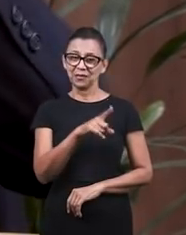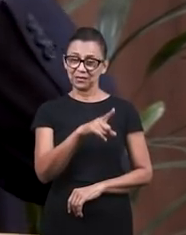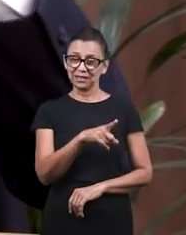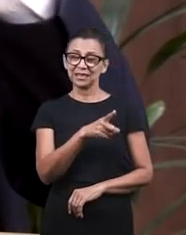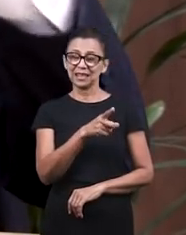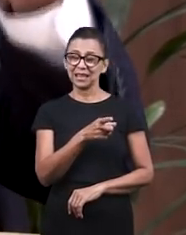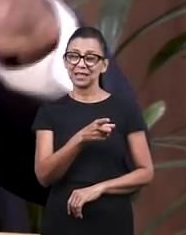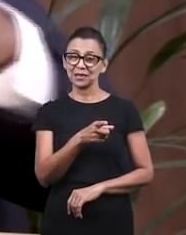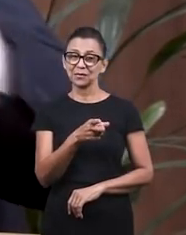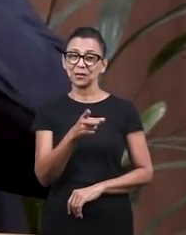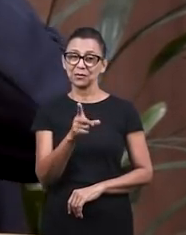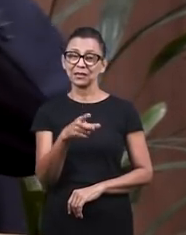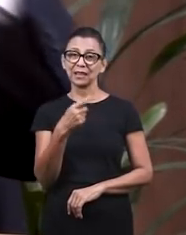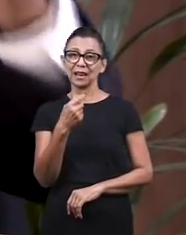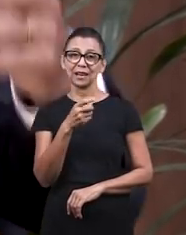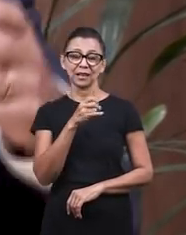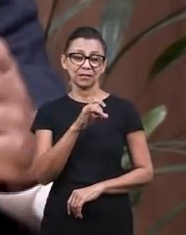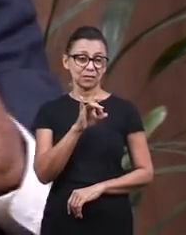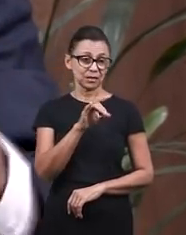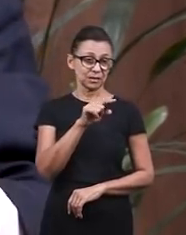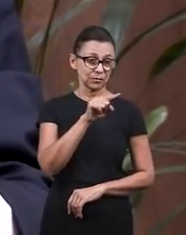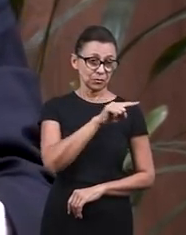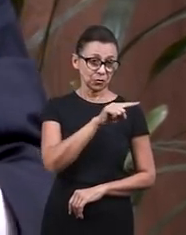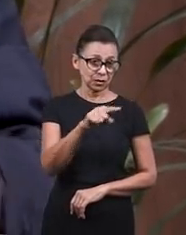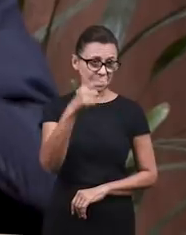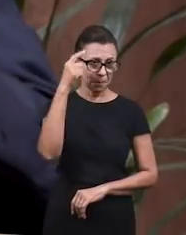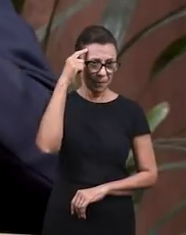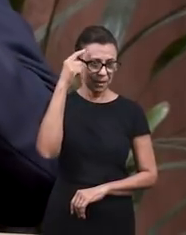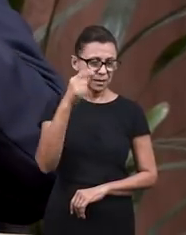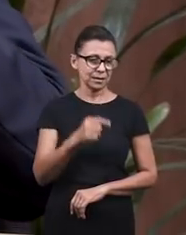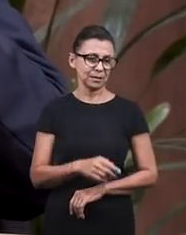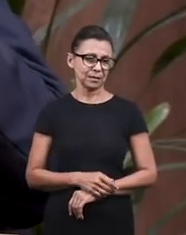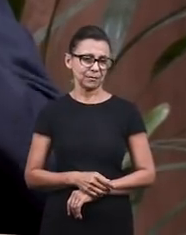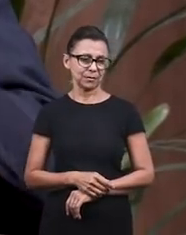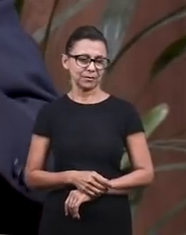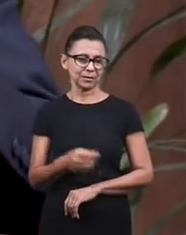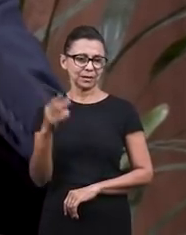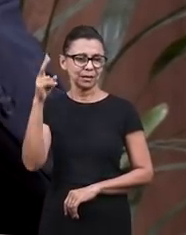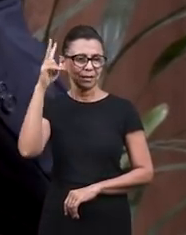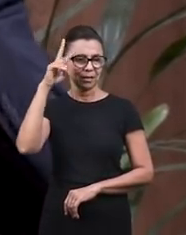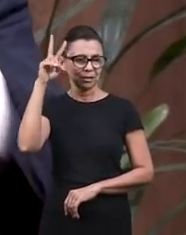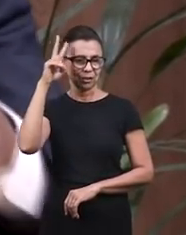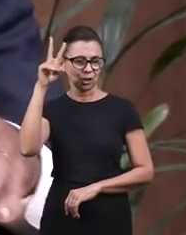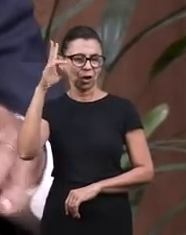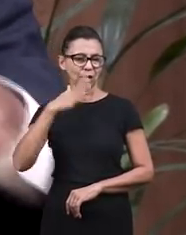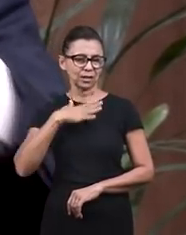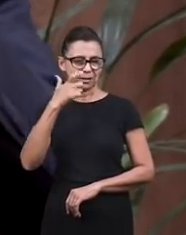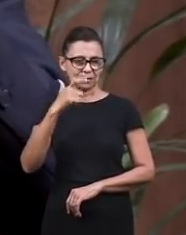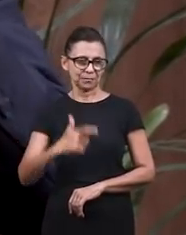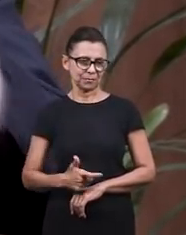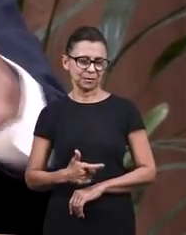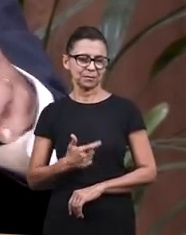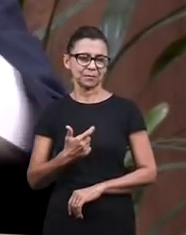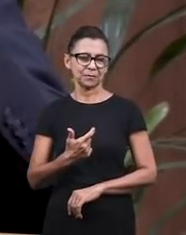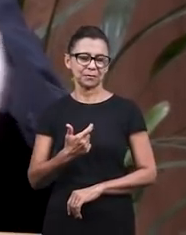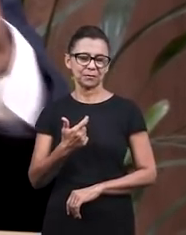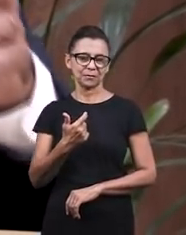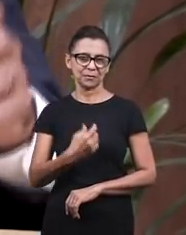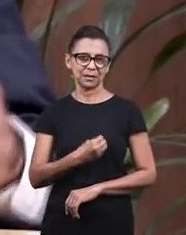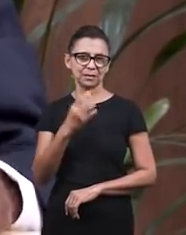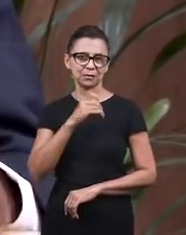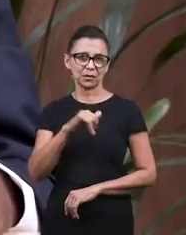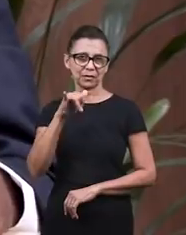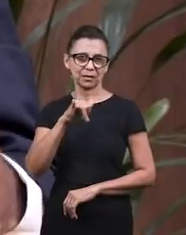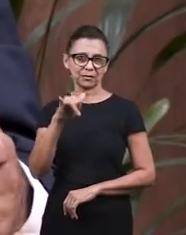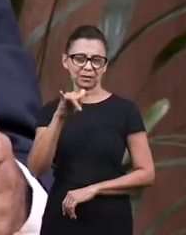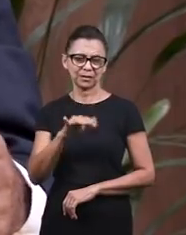contar que Jesus veio, que Jesus fez. Não, vocês vão ver sinais, operação de maravilhas. O Espírito Santo vai estar atuando no